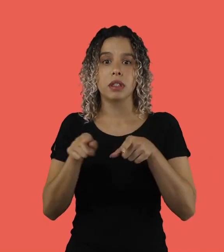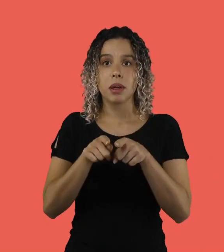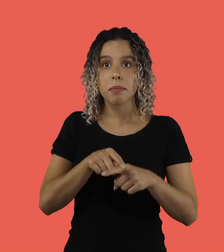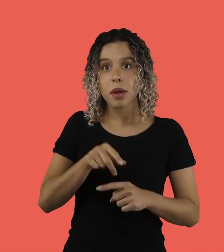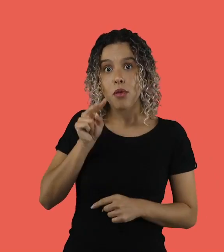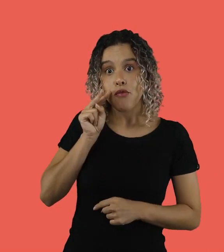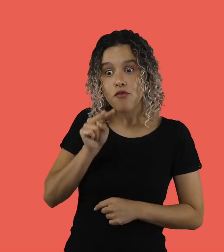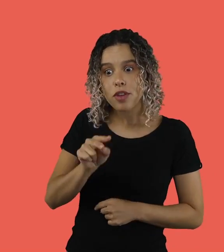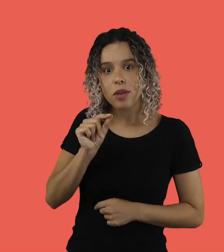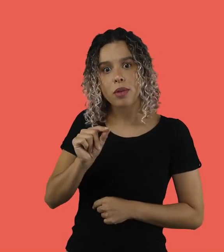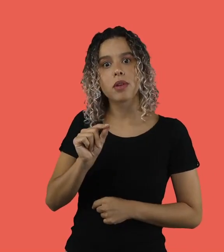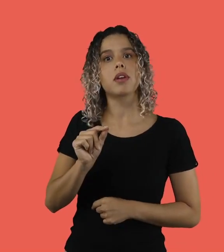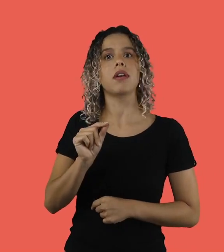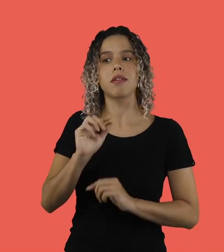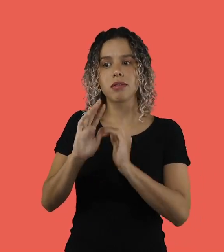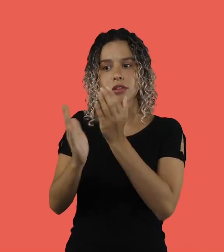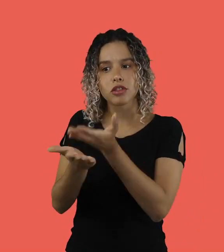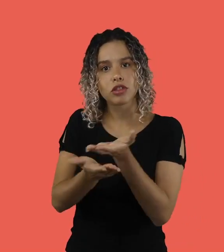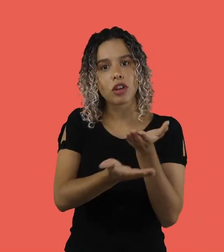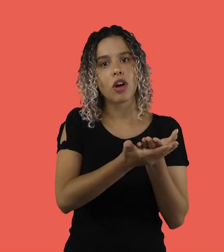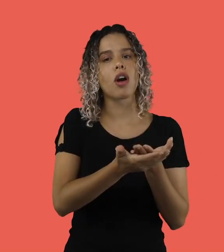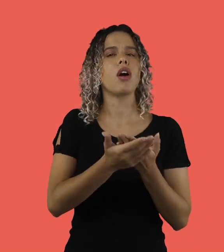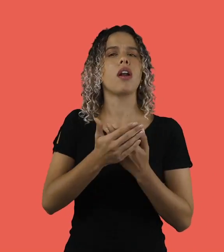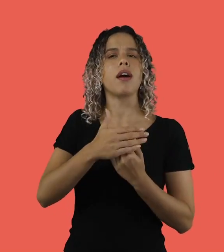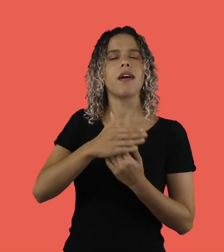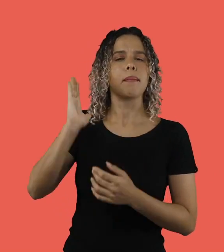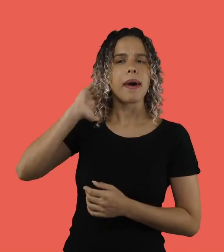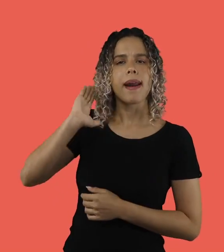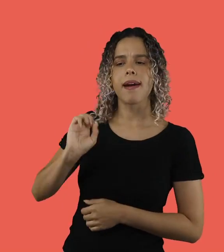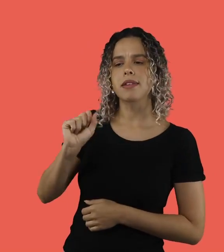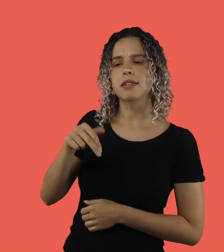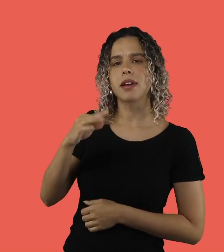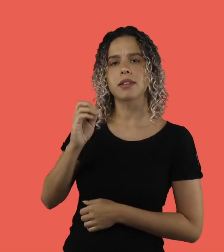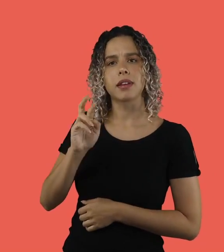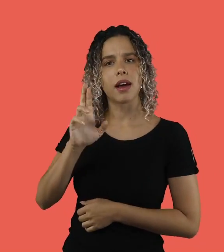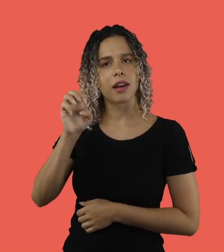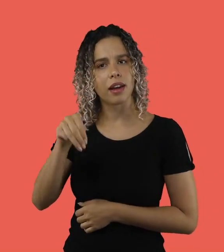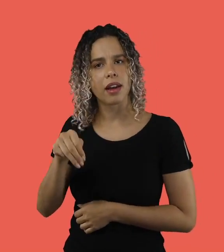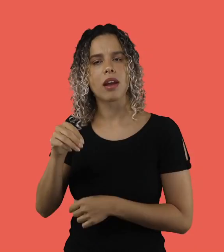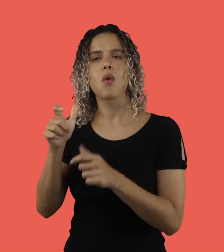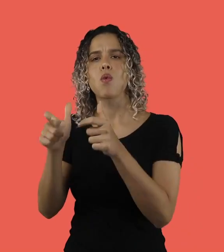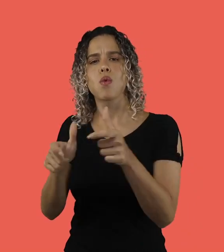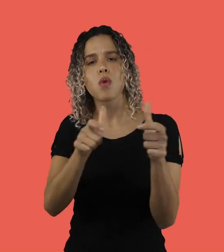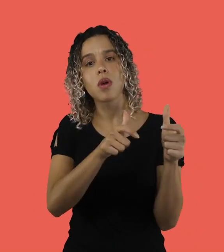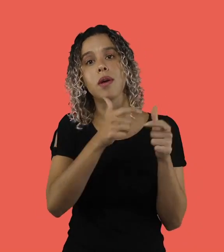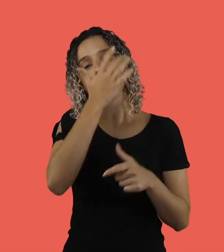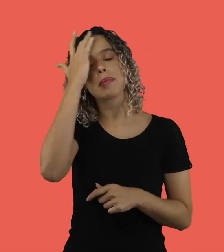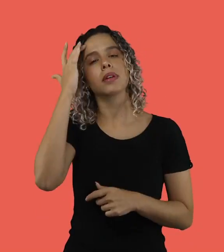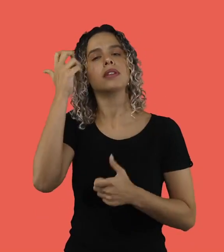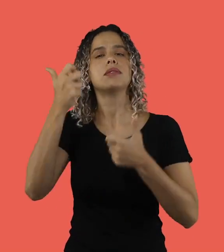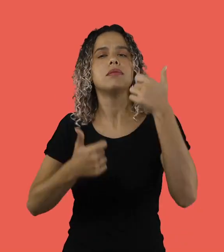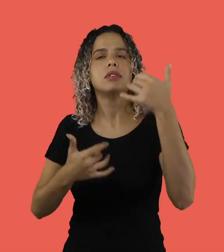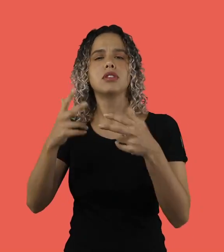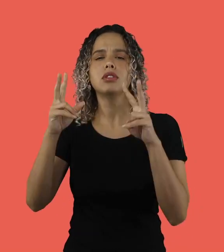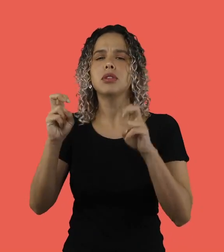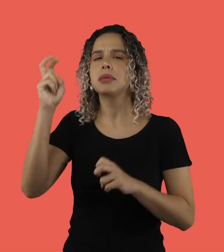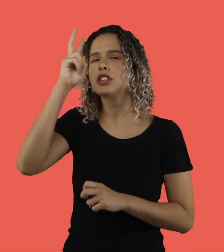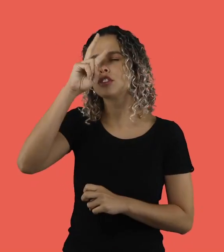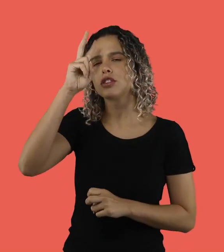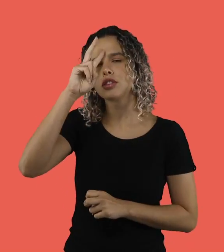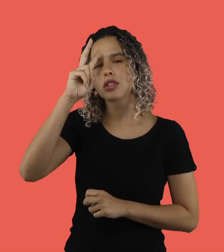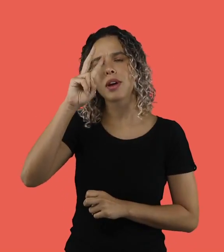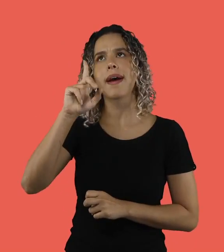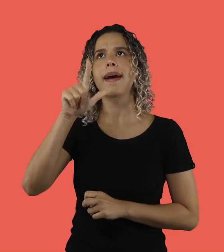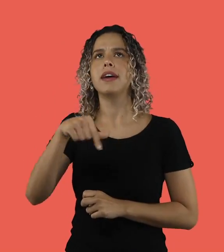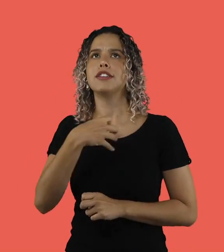vi também dentro das próprias escolas em Santarém ou em outros lugares, as pessoas falando sobre essas histórias, mas de